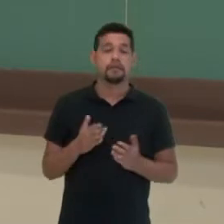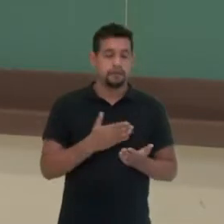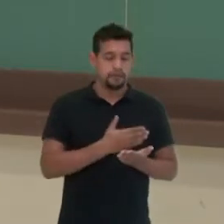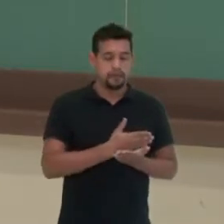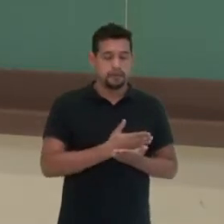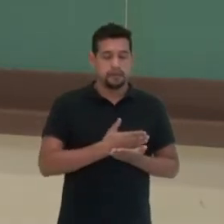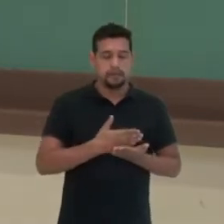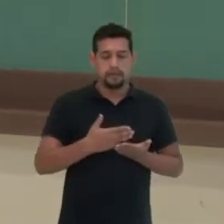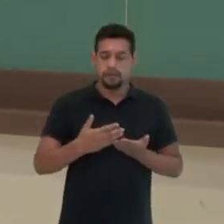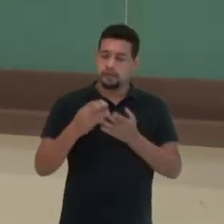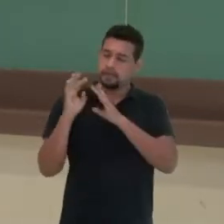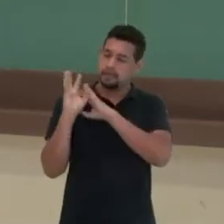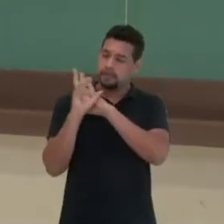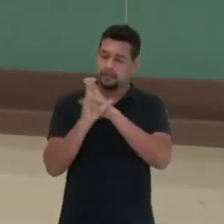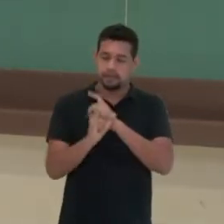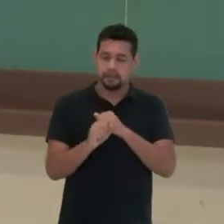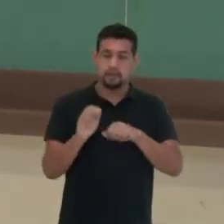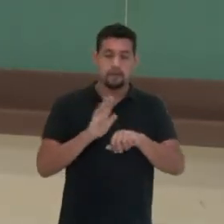essa retomada de hoje. Quero